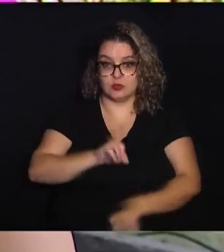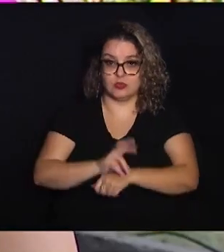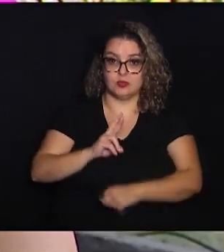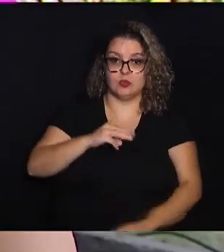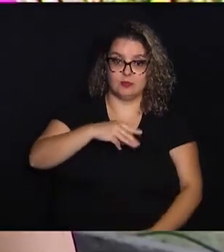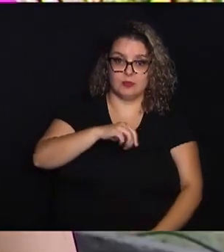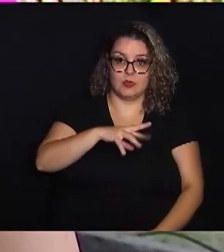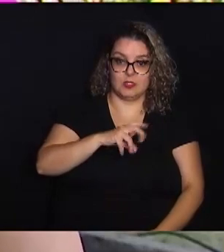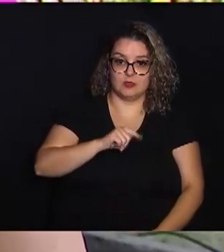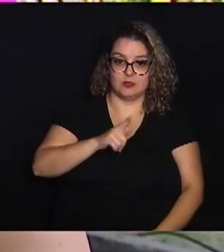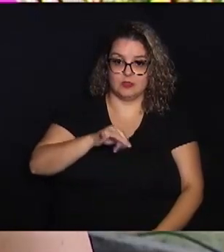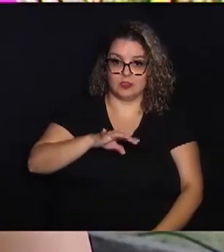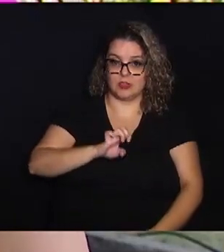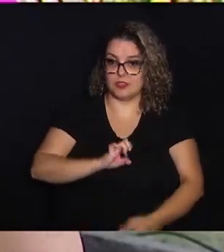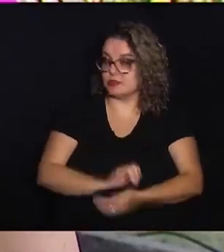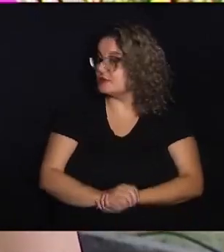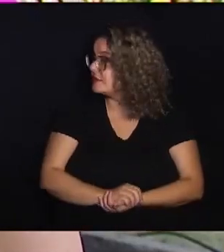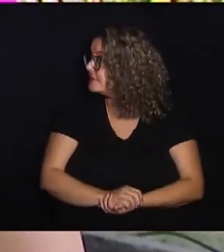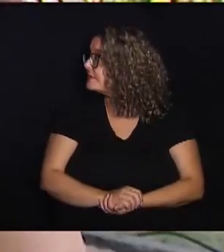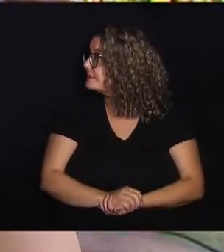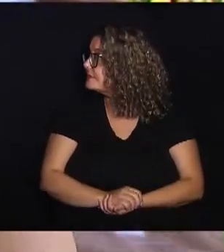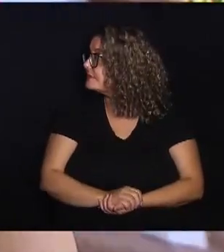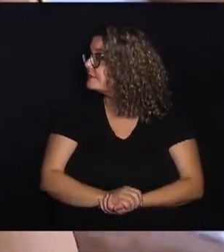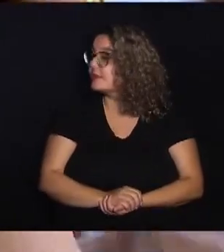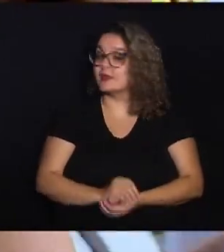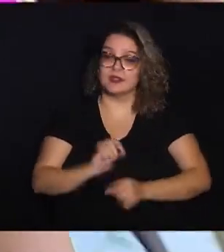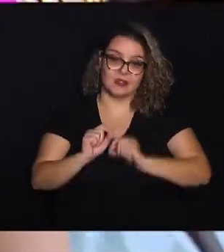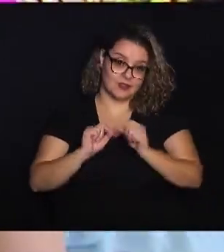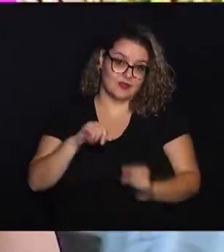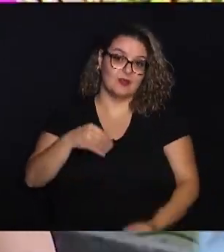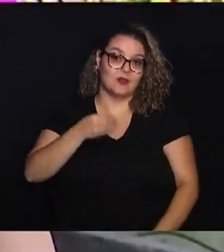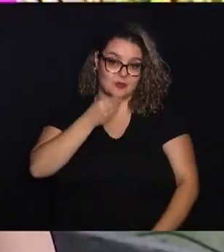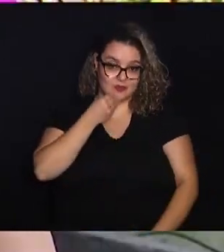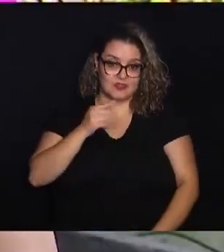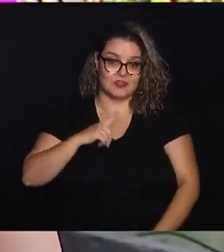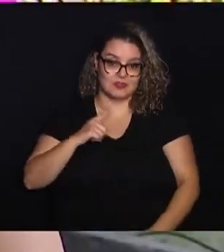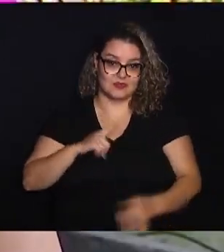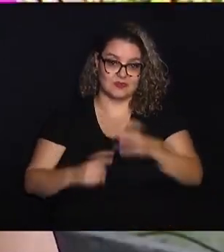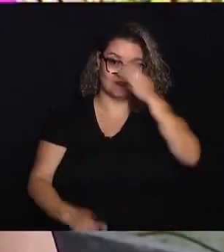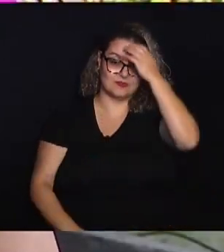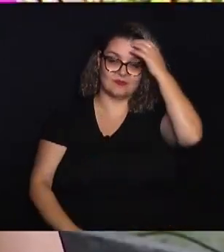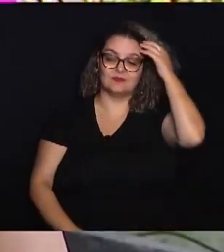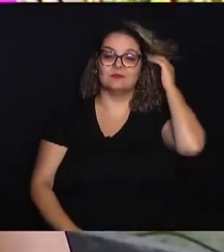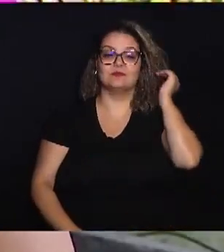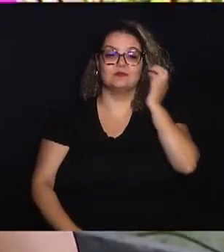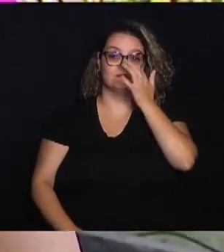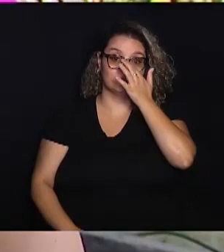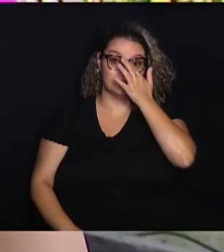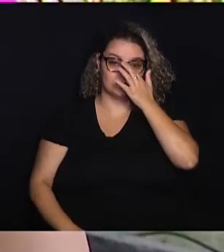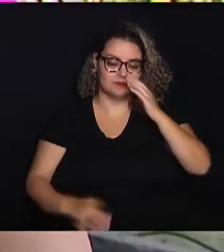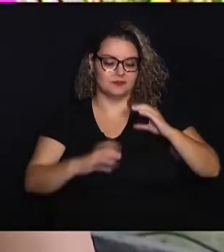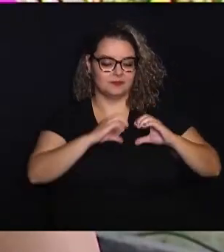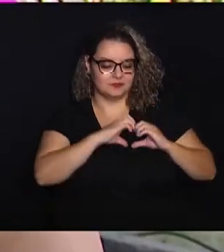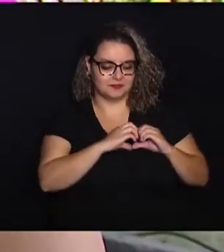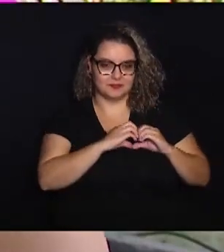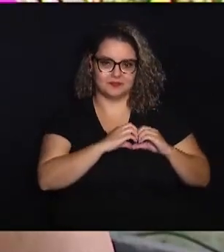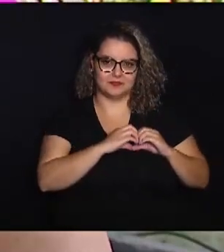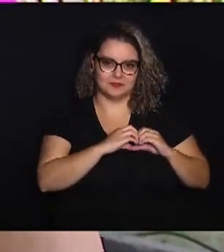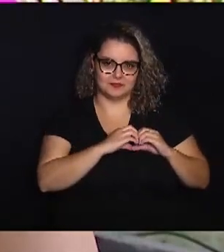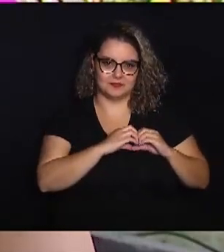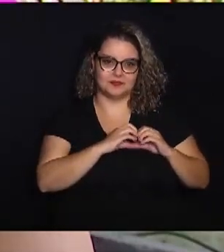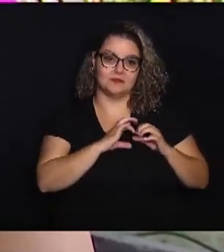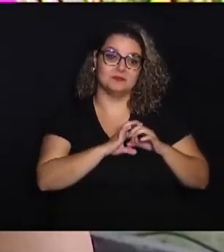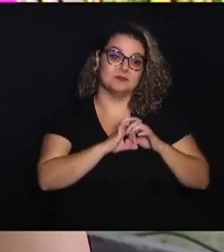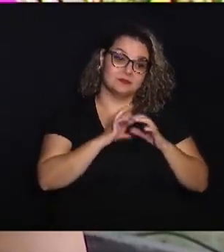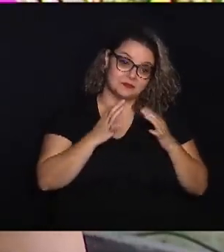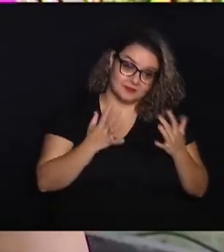Quem tiver aí, né, a oportunidade e tiver, né, com o coração